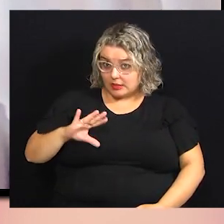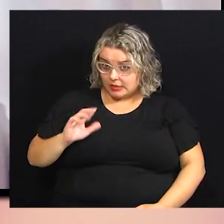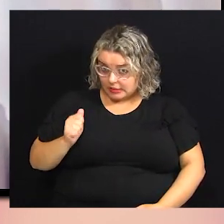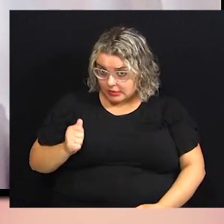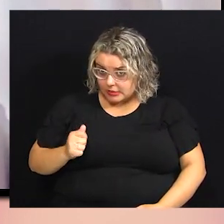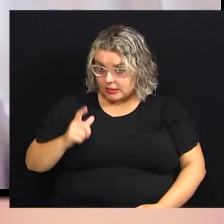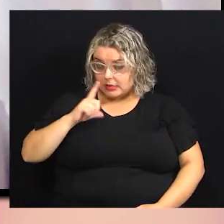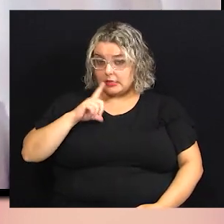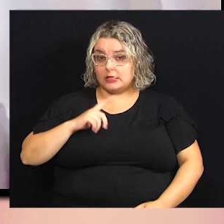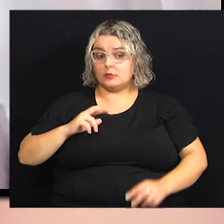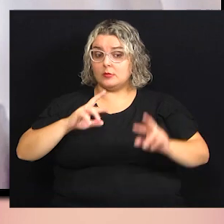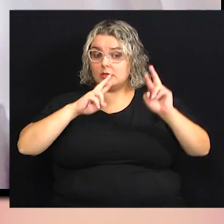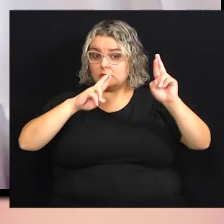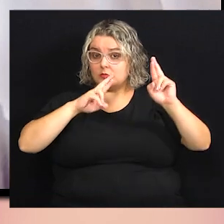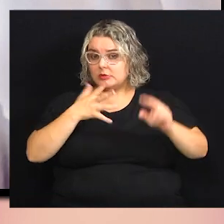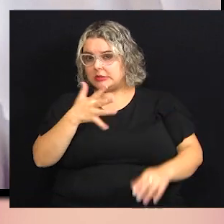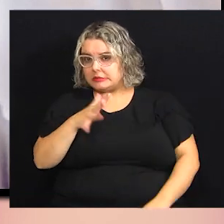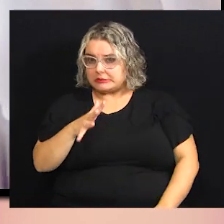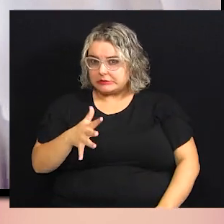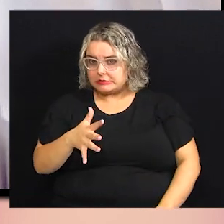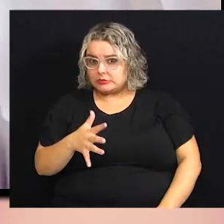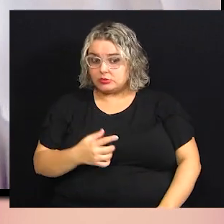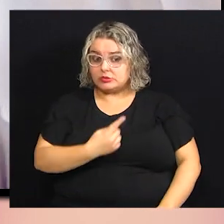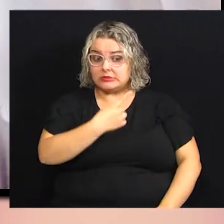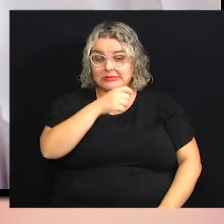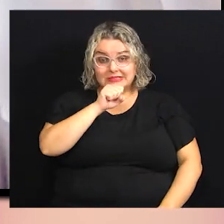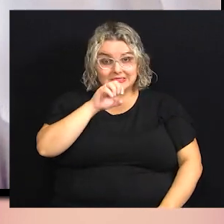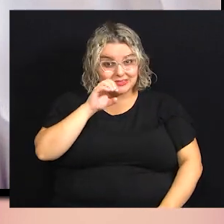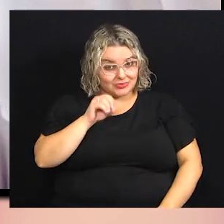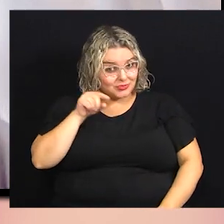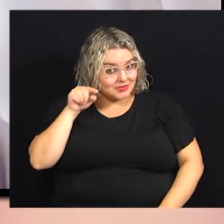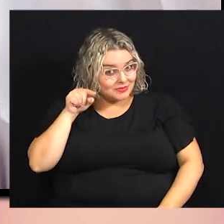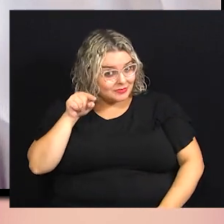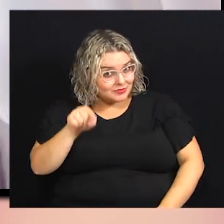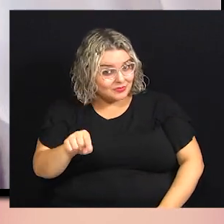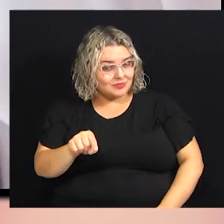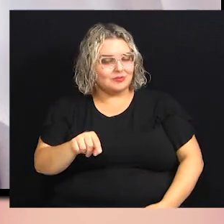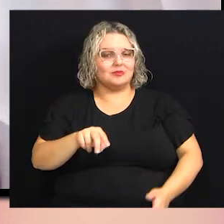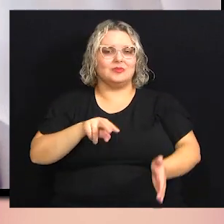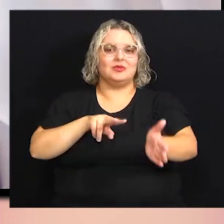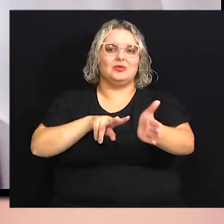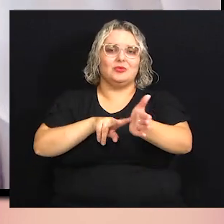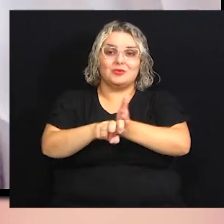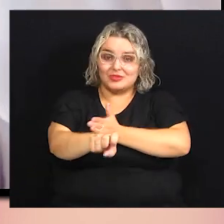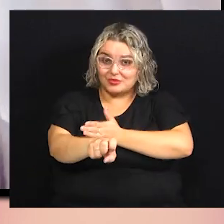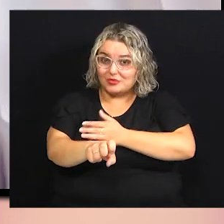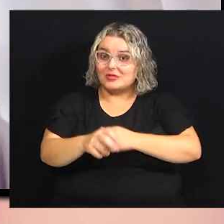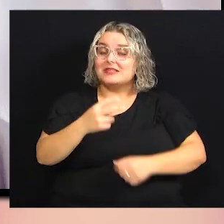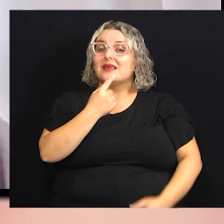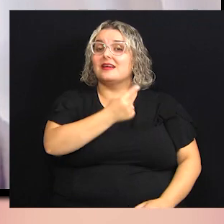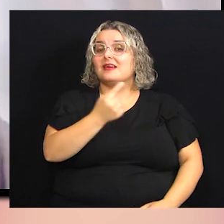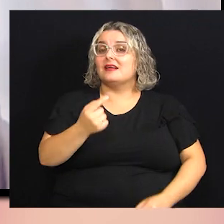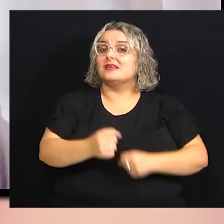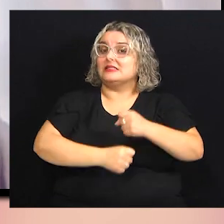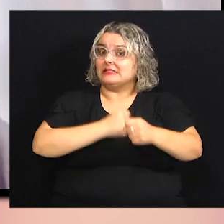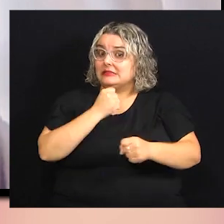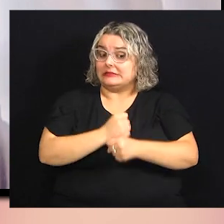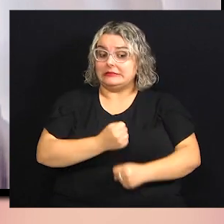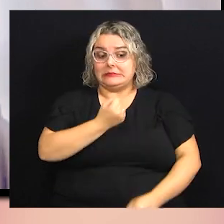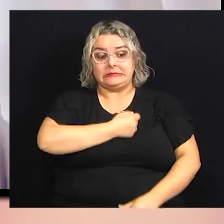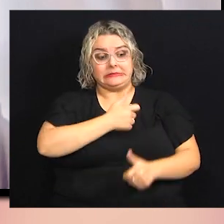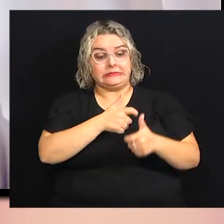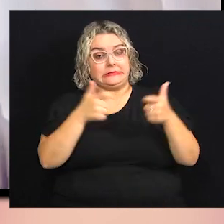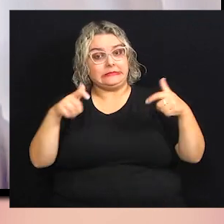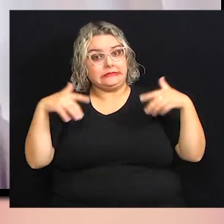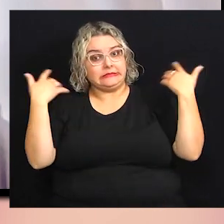INCA, a gente tem uma expectativa de mais ou menos 185 mil diagnósticos por ano, então realmente é um número muito